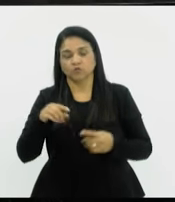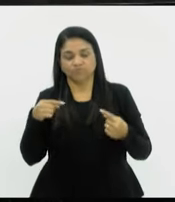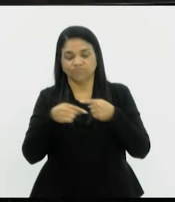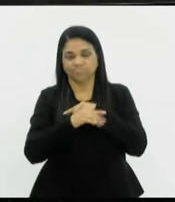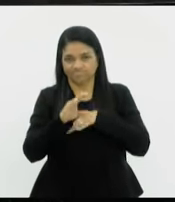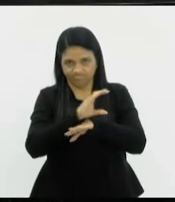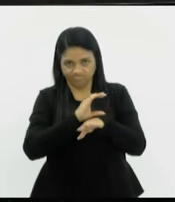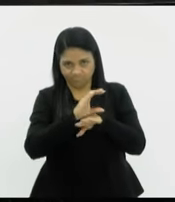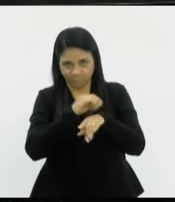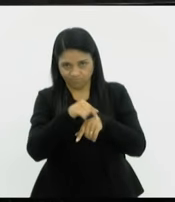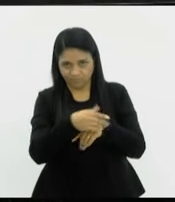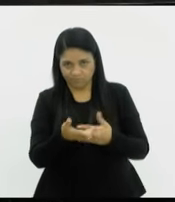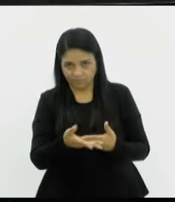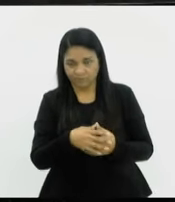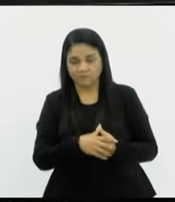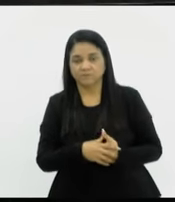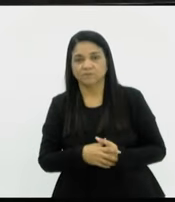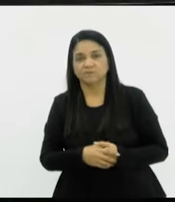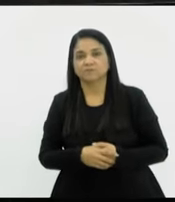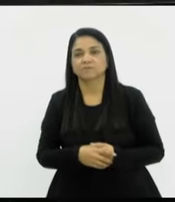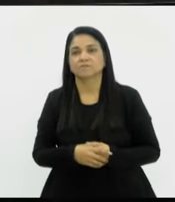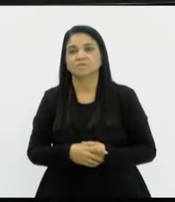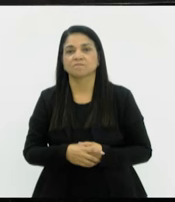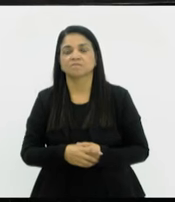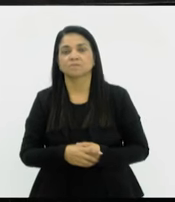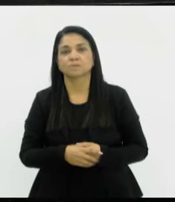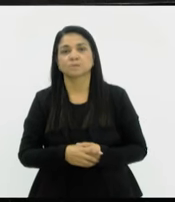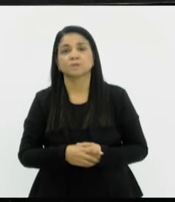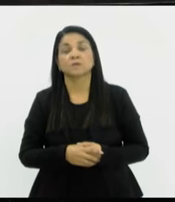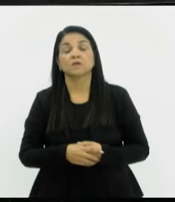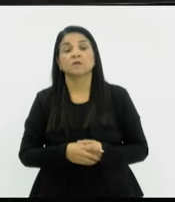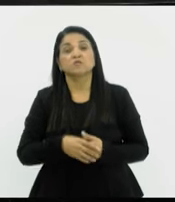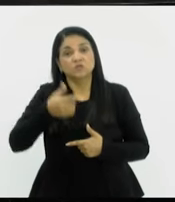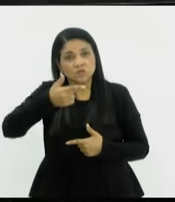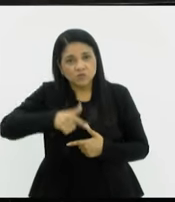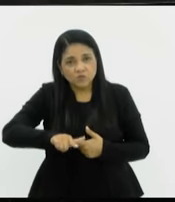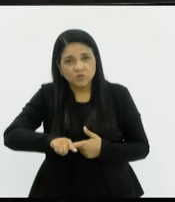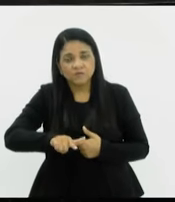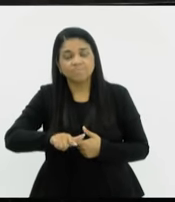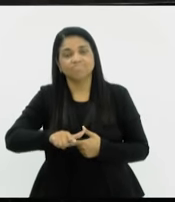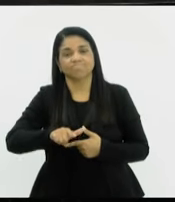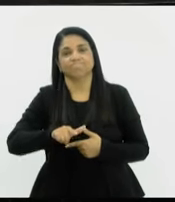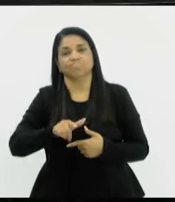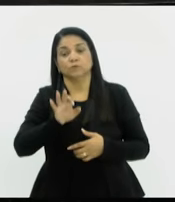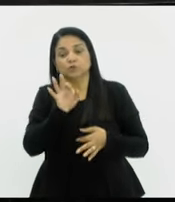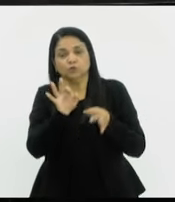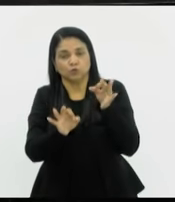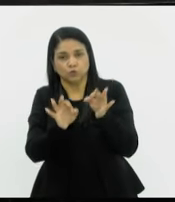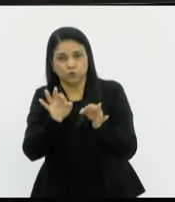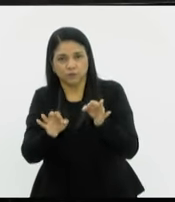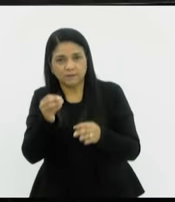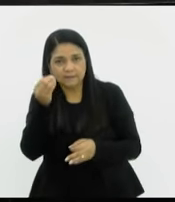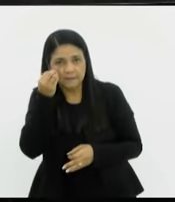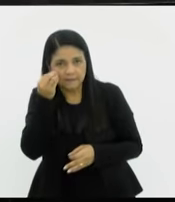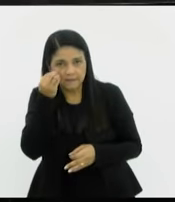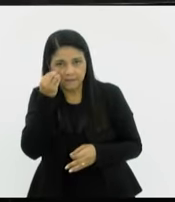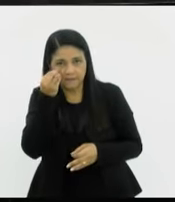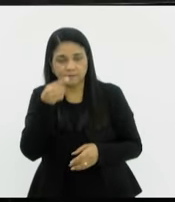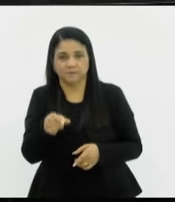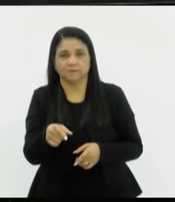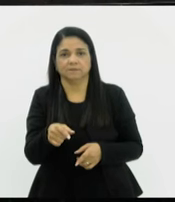Mais uma vez, tentando buscar justiça em relação